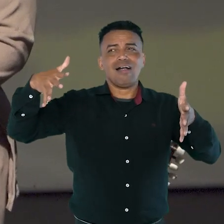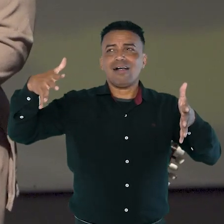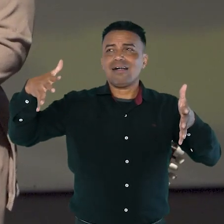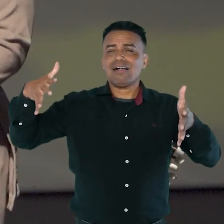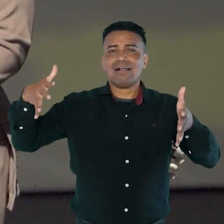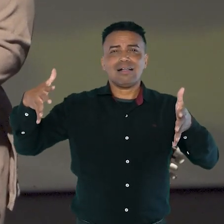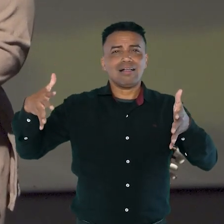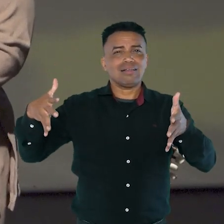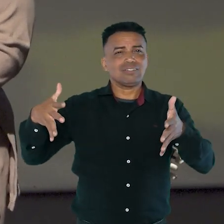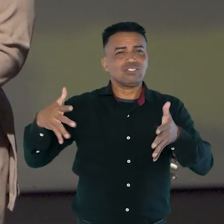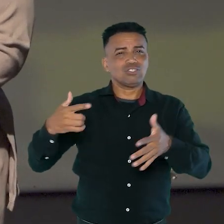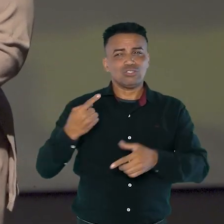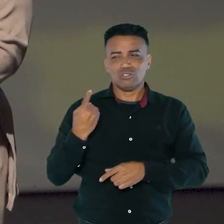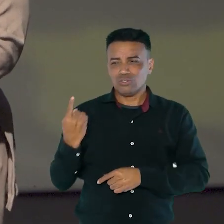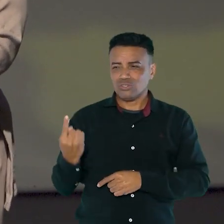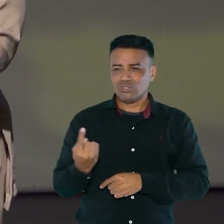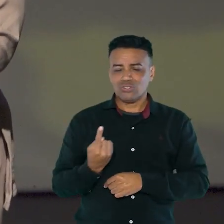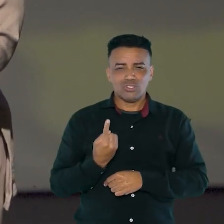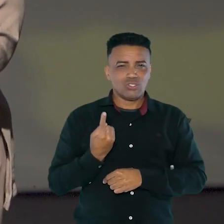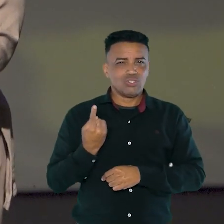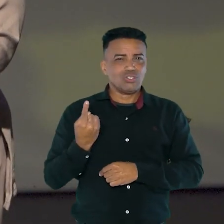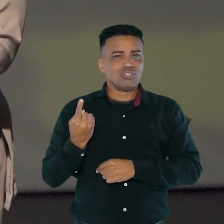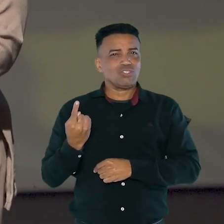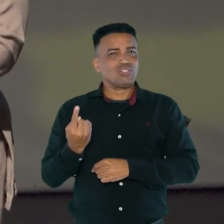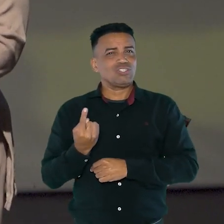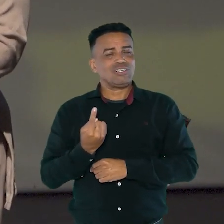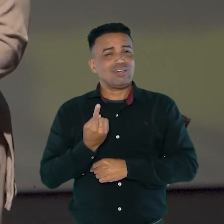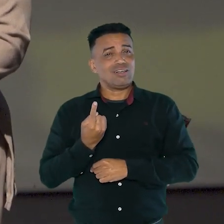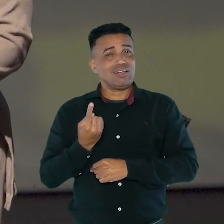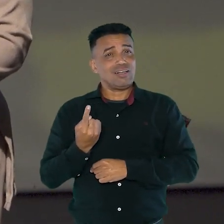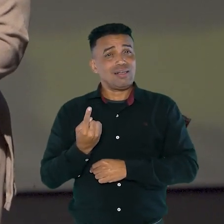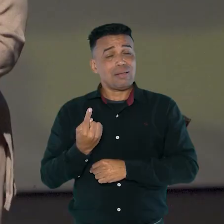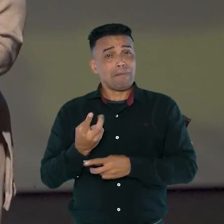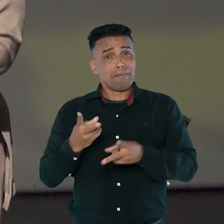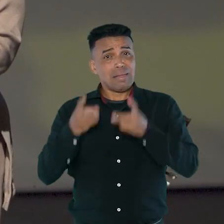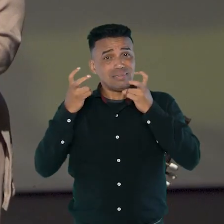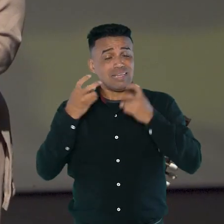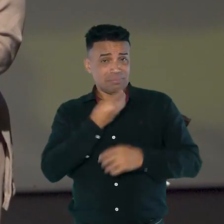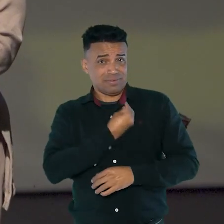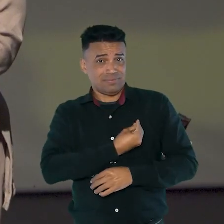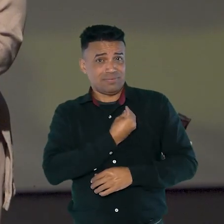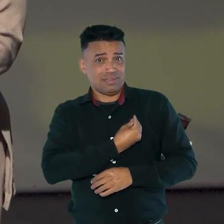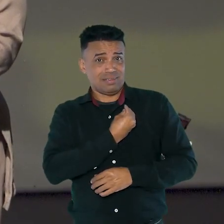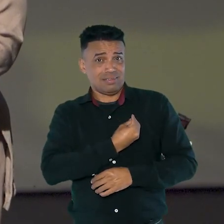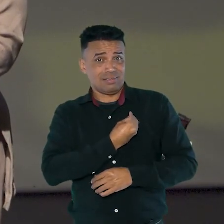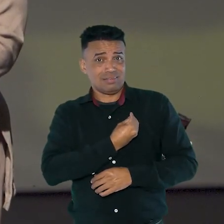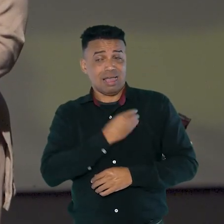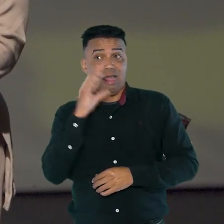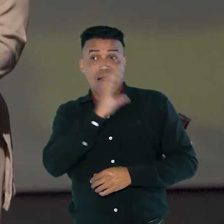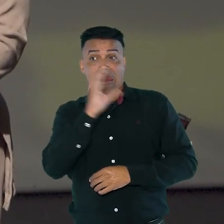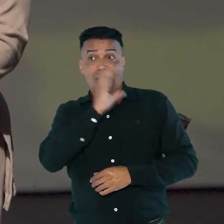solitário da penugem, vê-se a vida correndo parada,